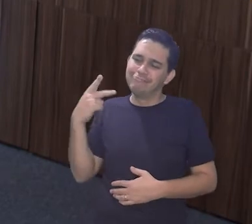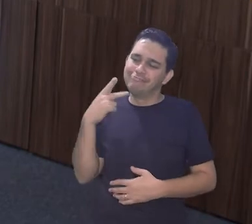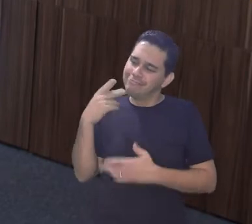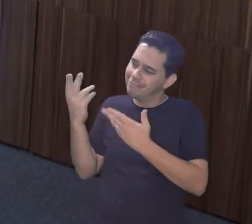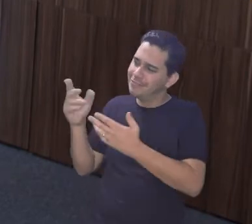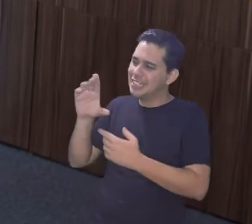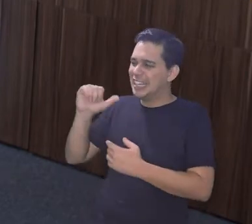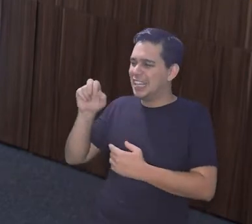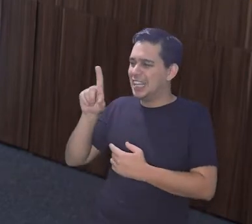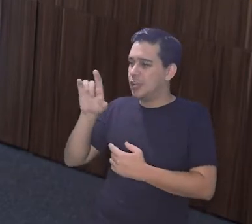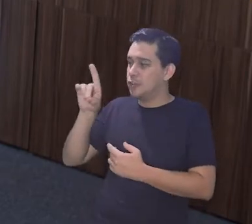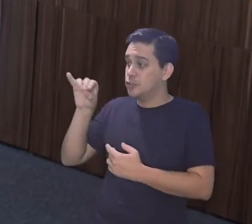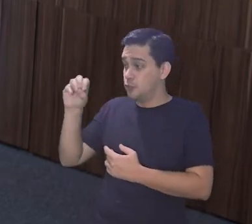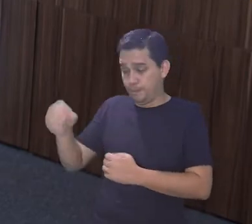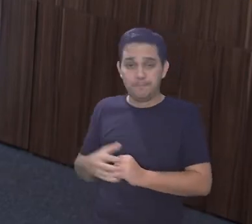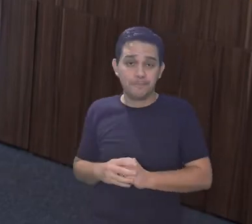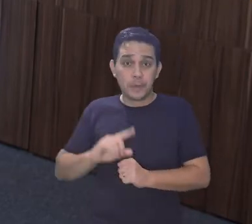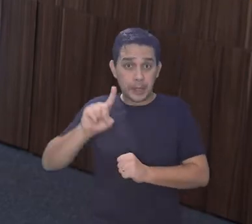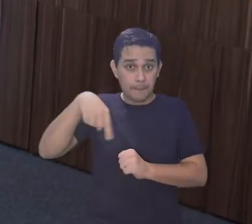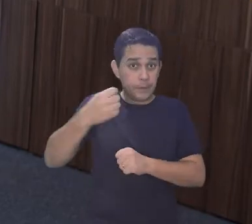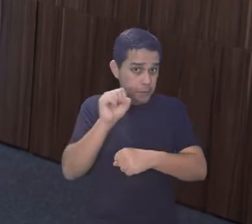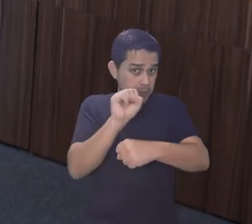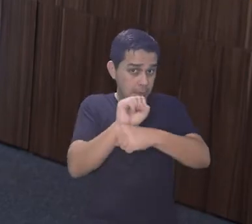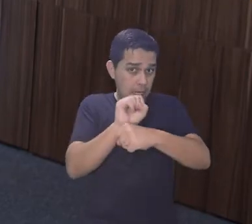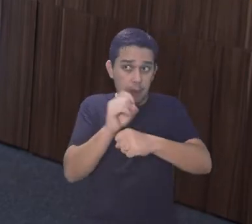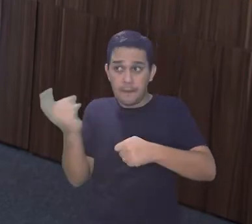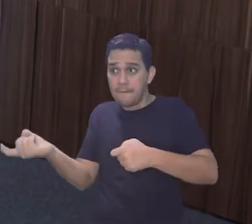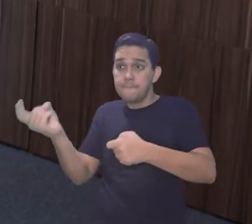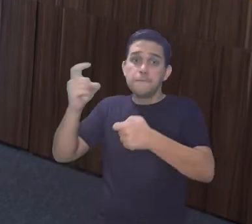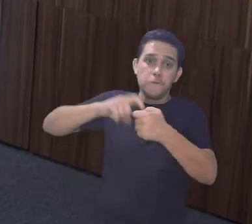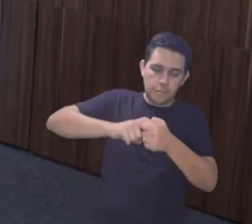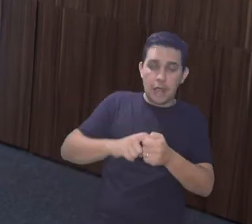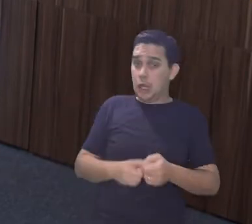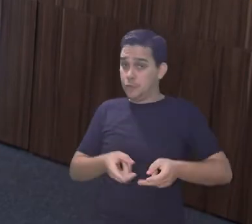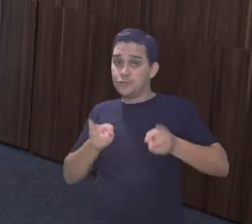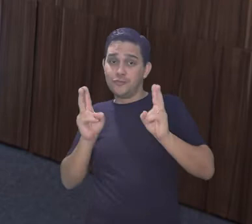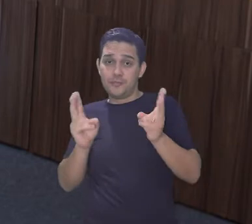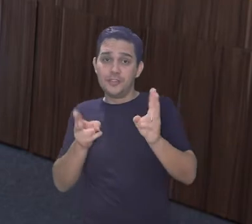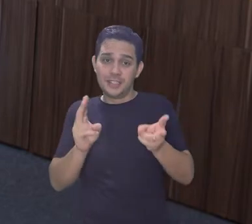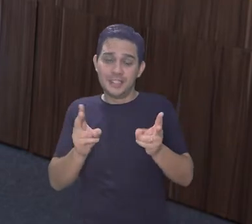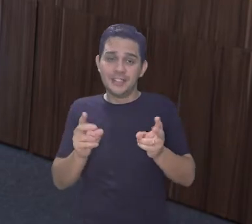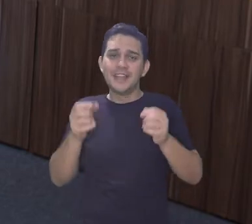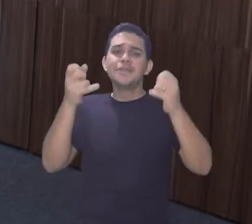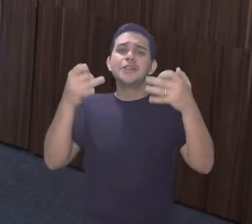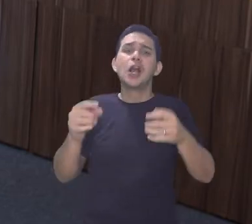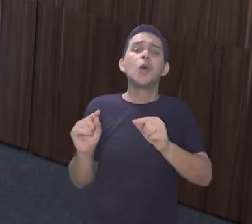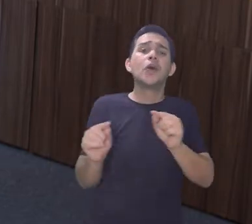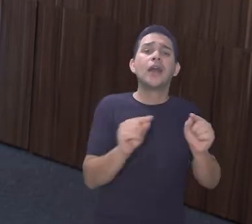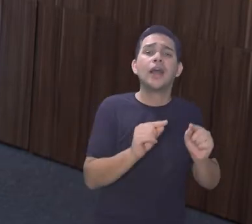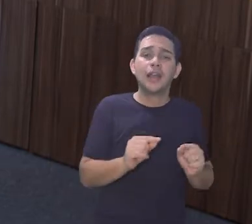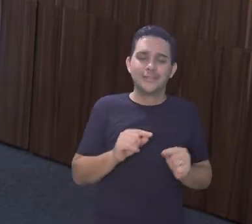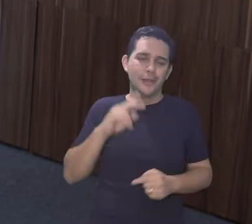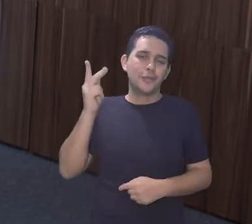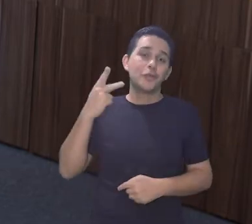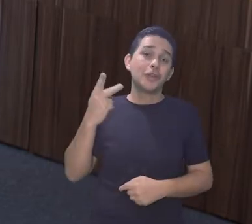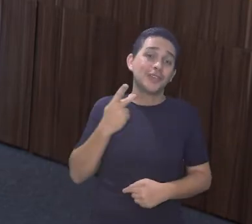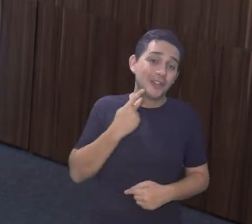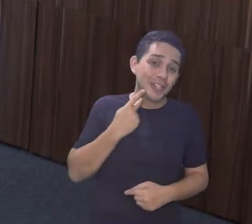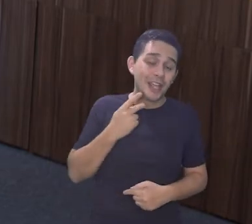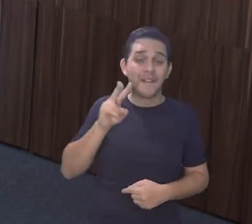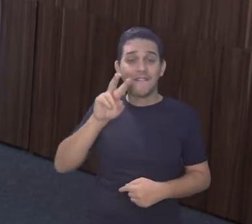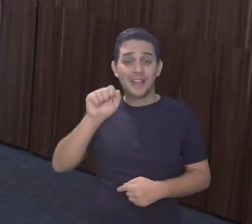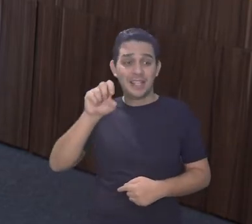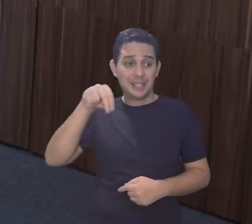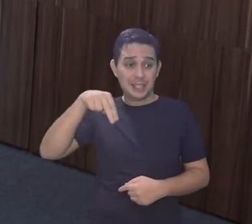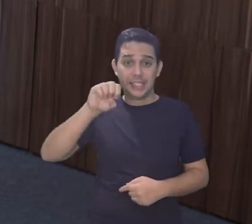próximo bloco nós vamos acompanhar a segunda parte do quadro MPRJ pelo Estado. Desta vez com a participação da promotora de justiça